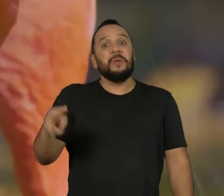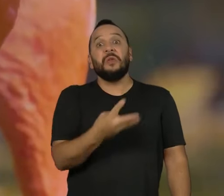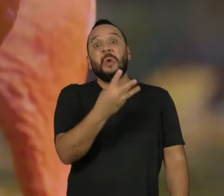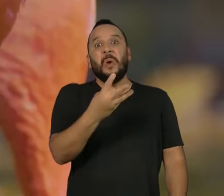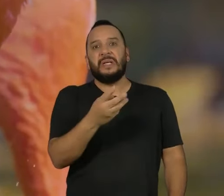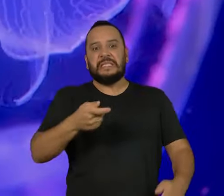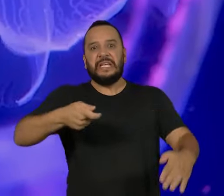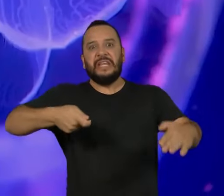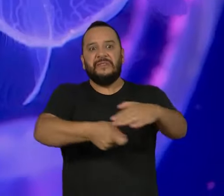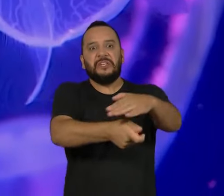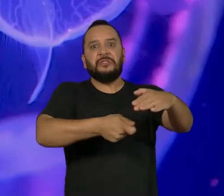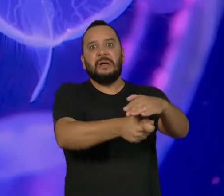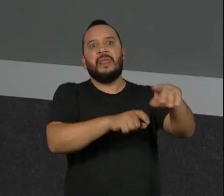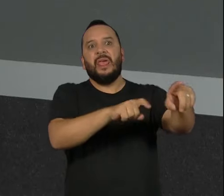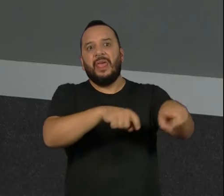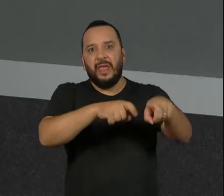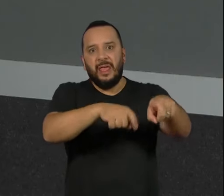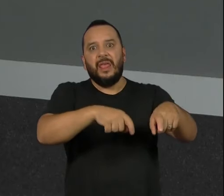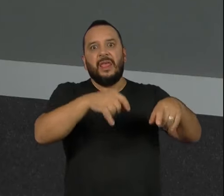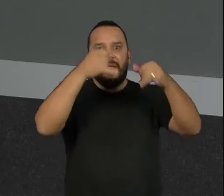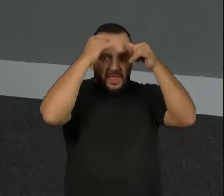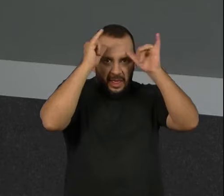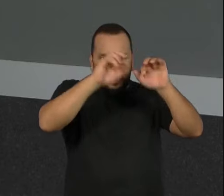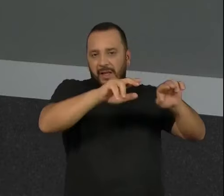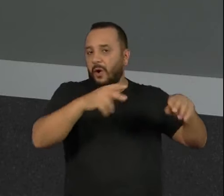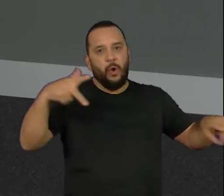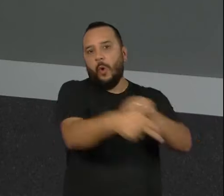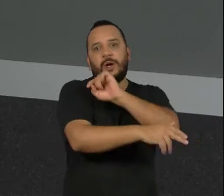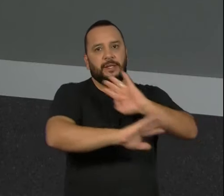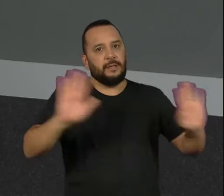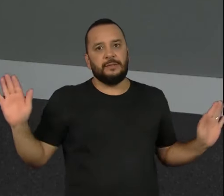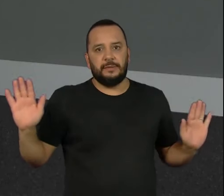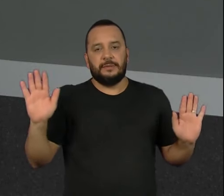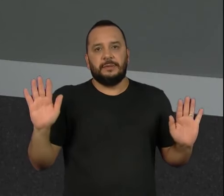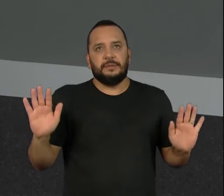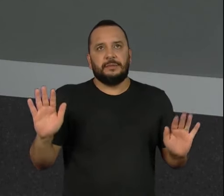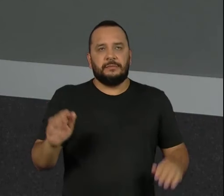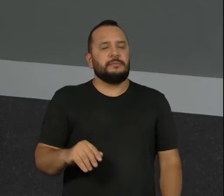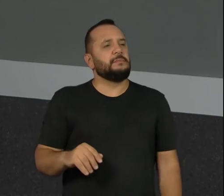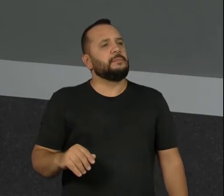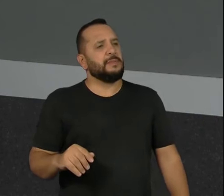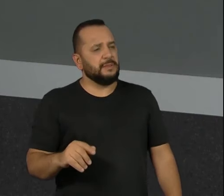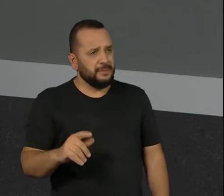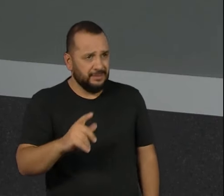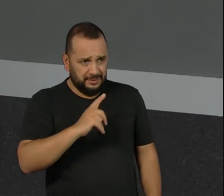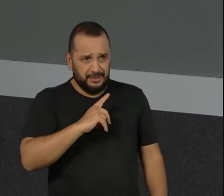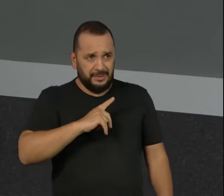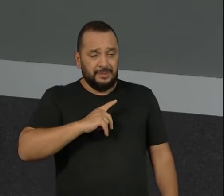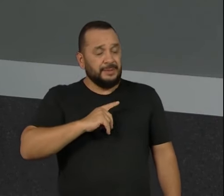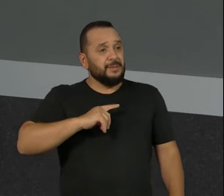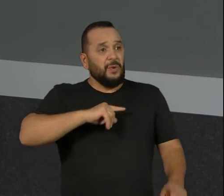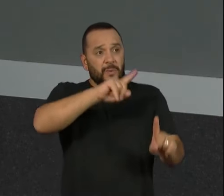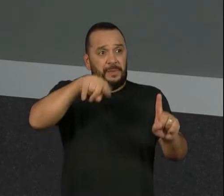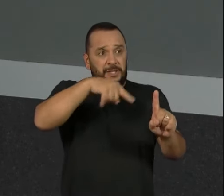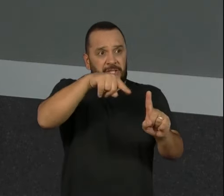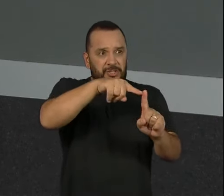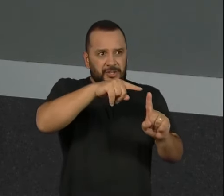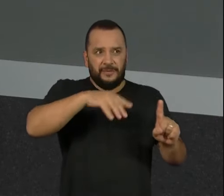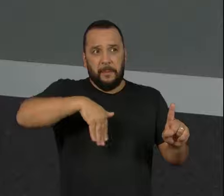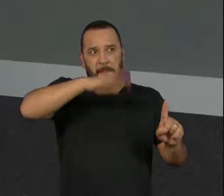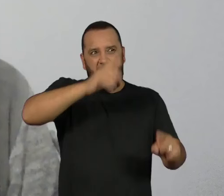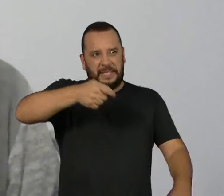podem comprometer a biodiversidade. Já há evidências de proposições de metas mais ambiciosas por parte